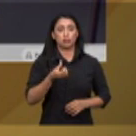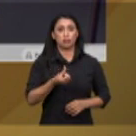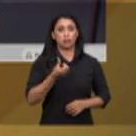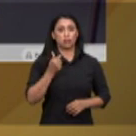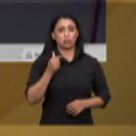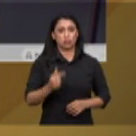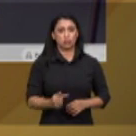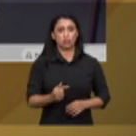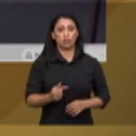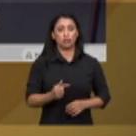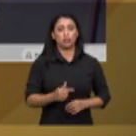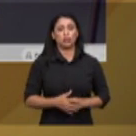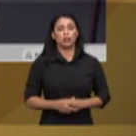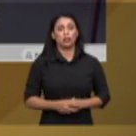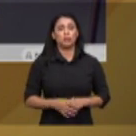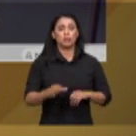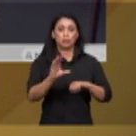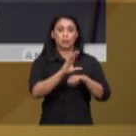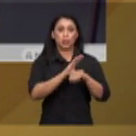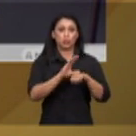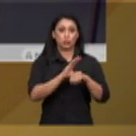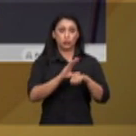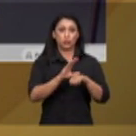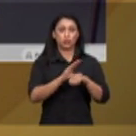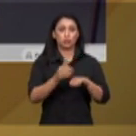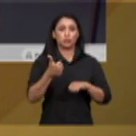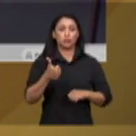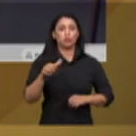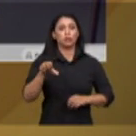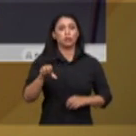1967, pela superveniente Constituição de